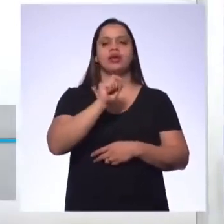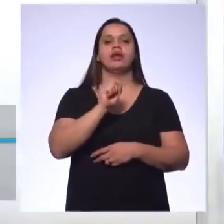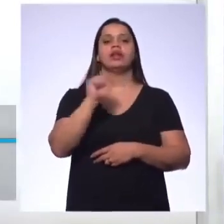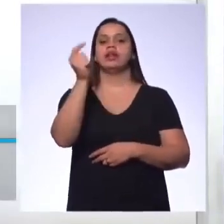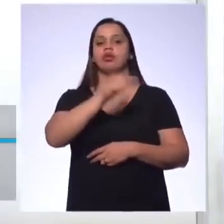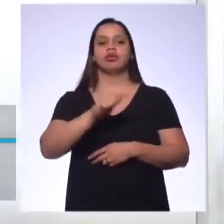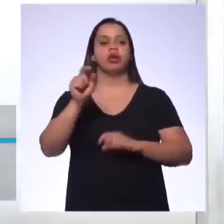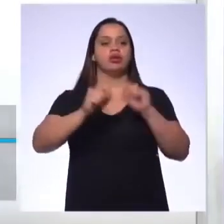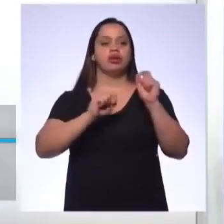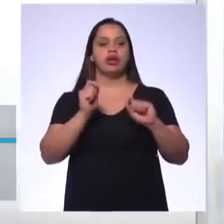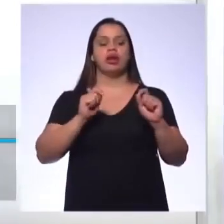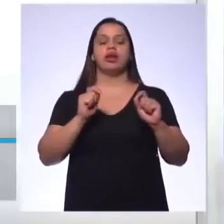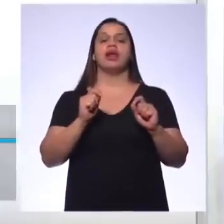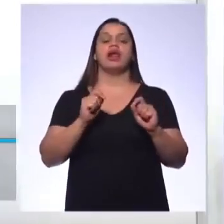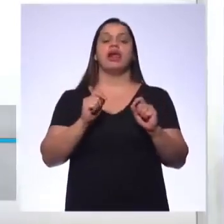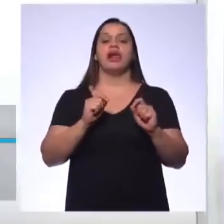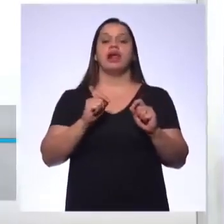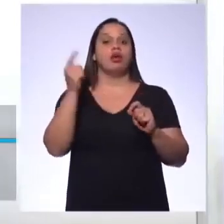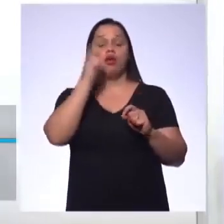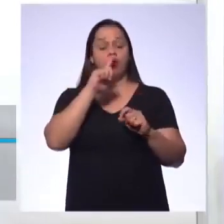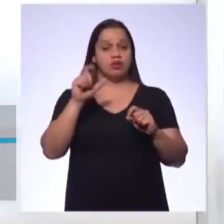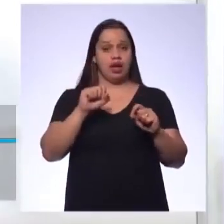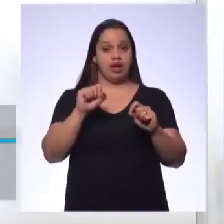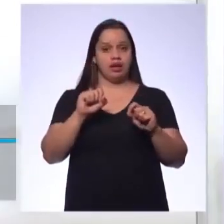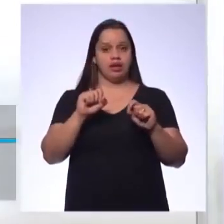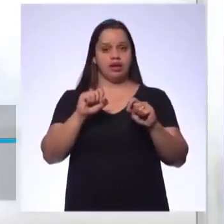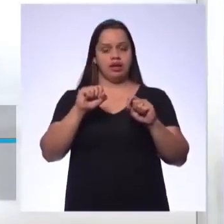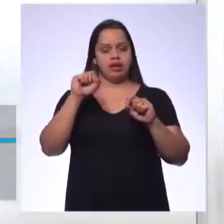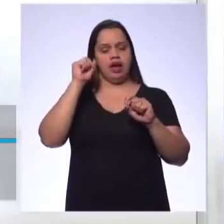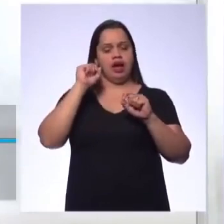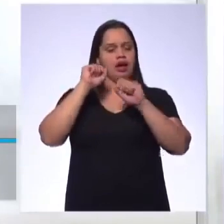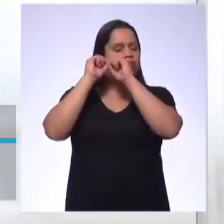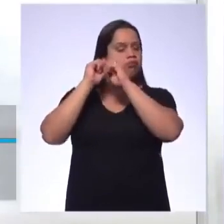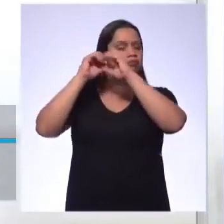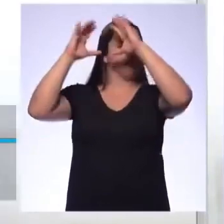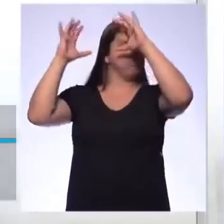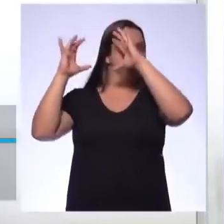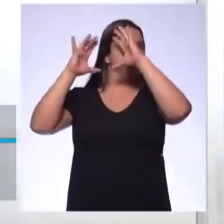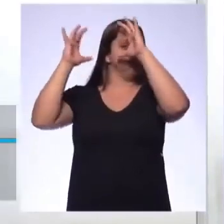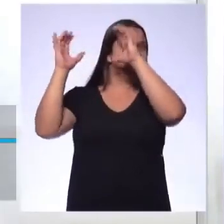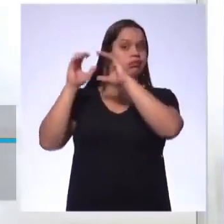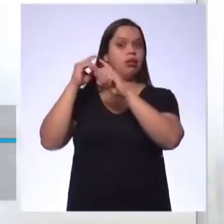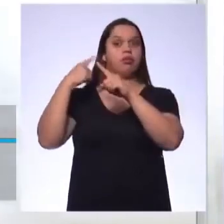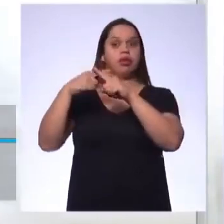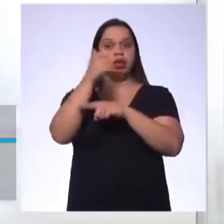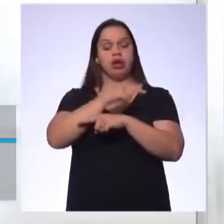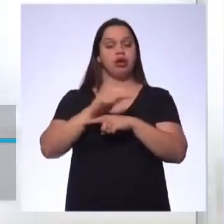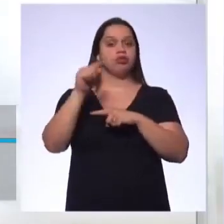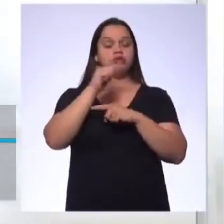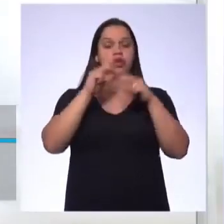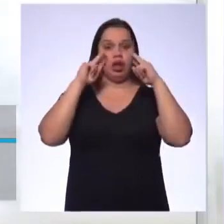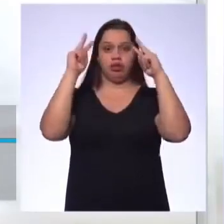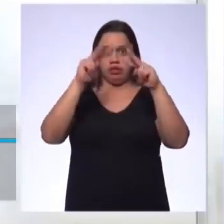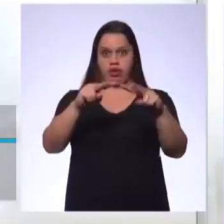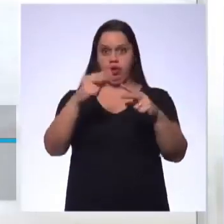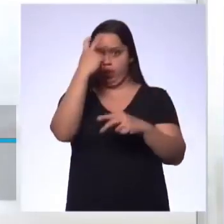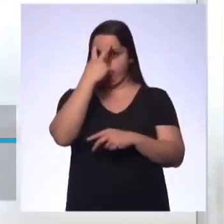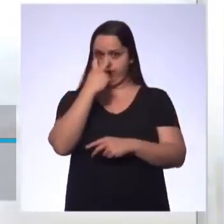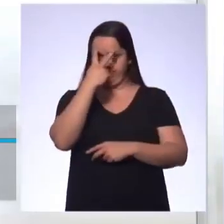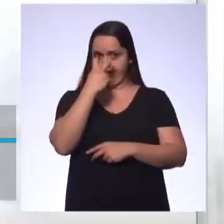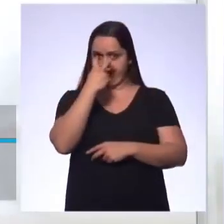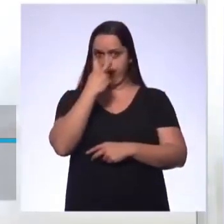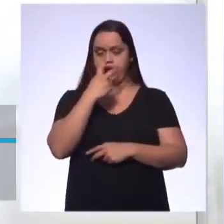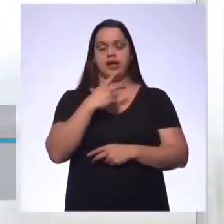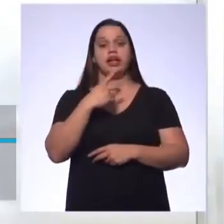não têm a possibilidade de formar imagens mentais, então, porque não tem a visão, se eu falar, a pessoa vai